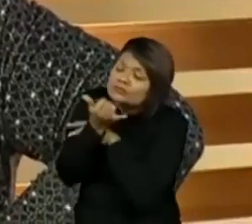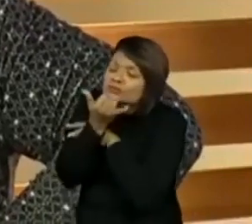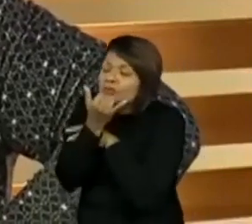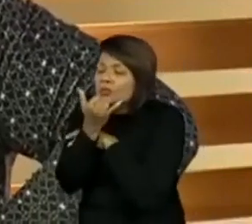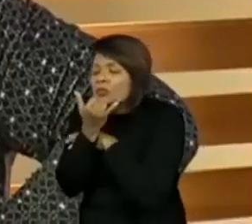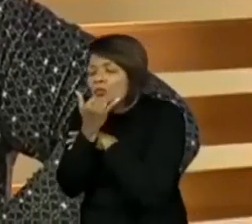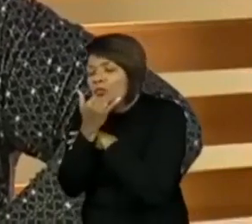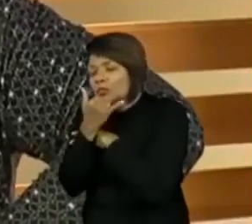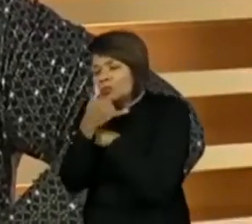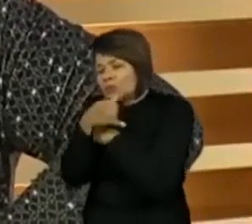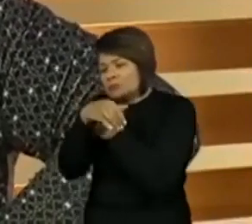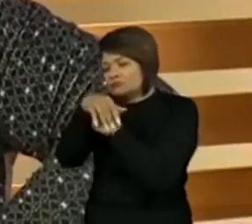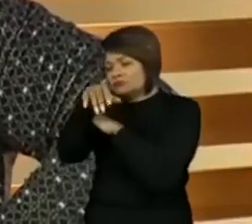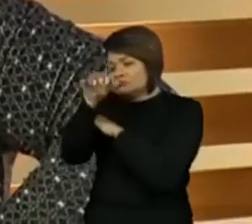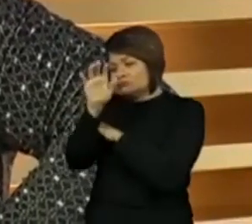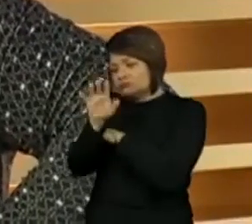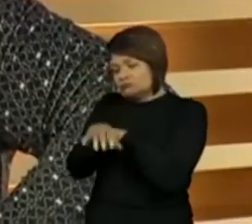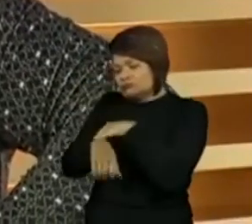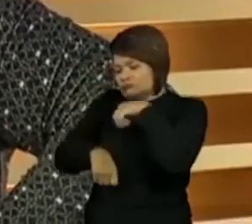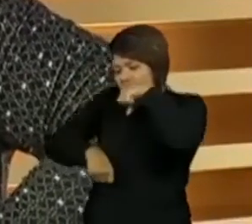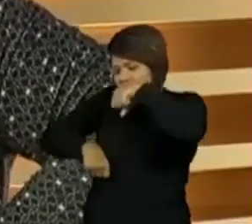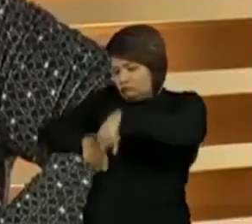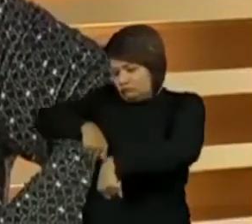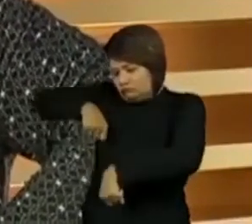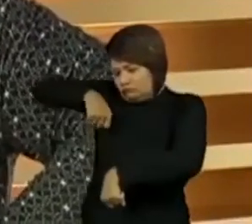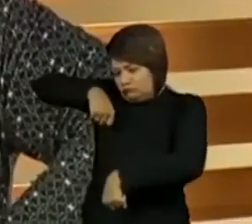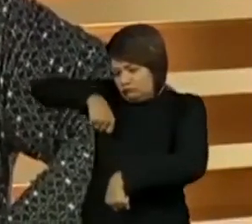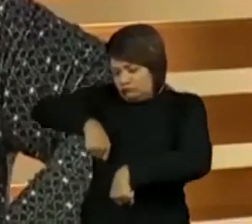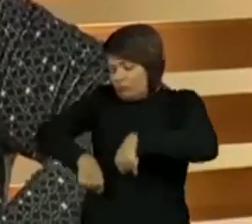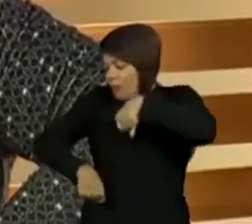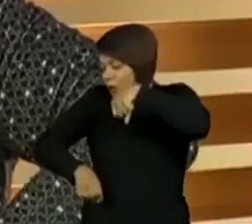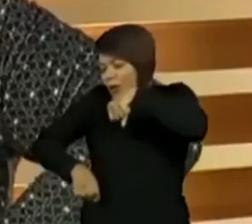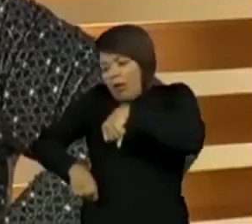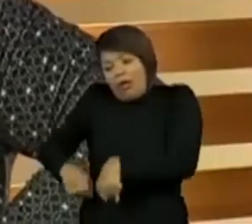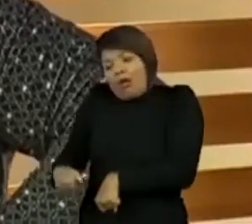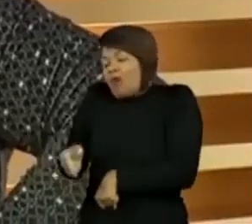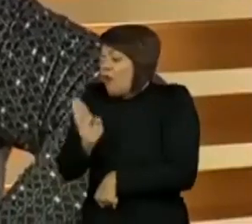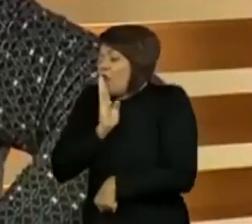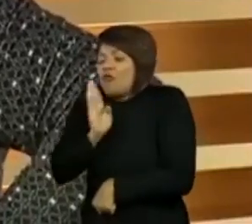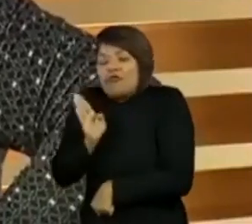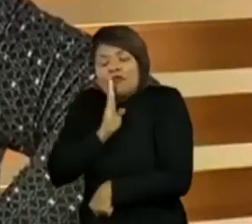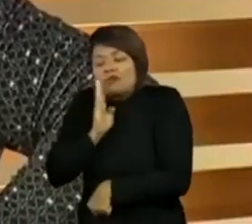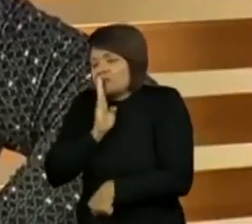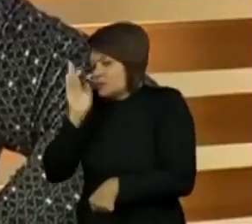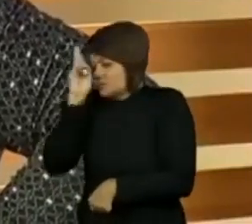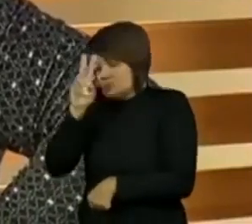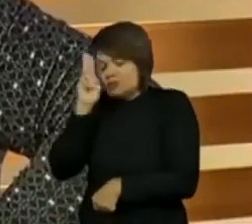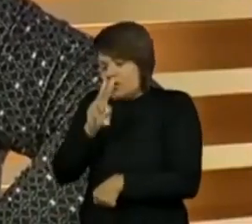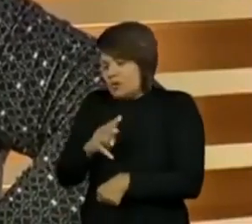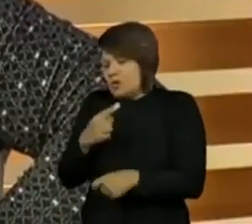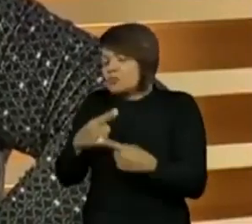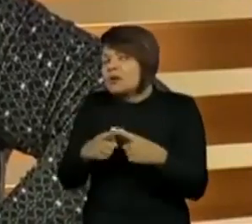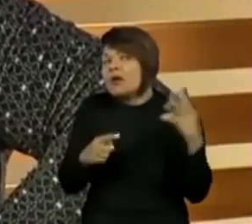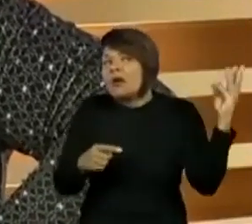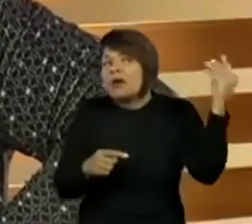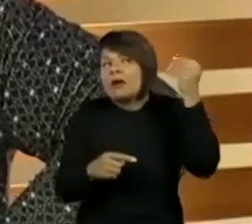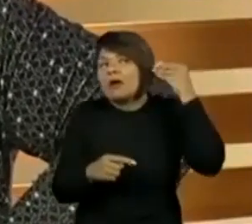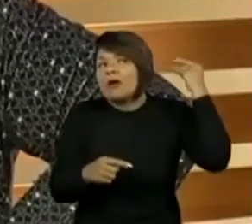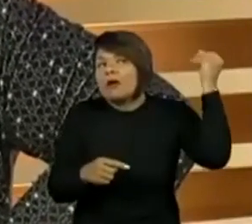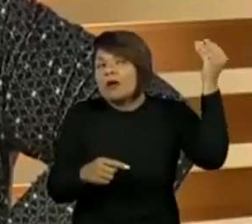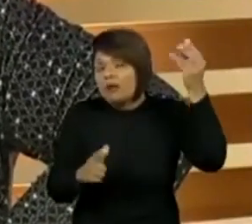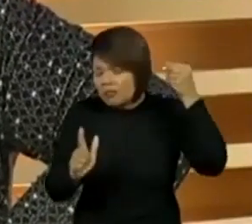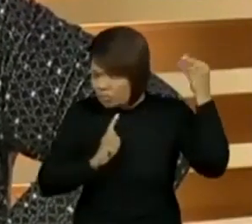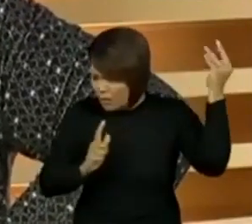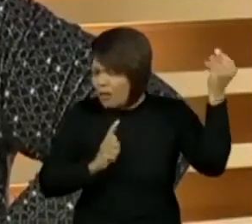história. Eu sei que elas existem, porque eu também ouço o murmúrio do vento que as traz. Acho que